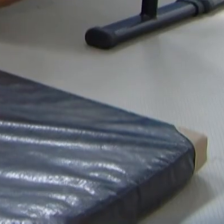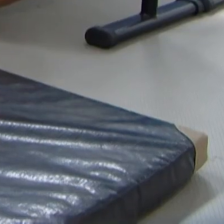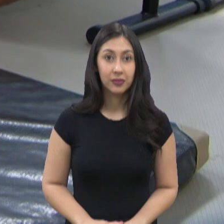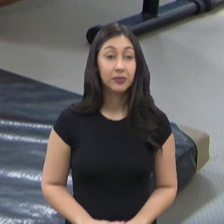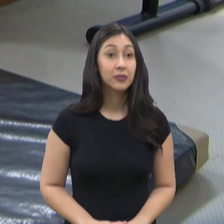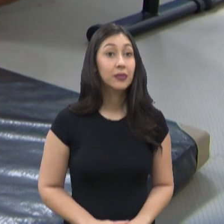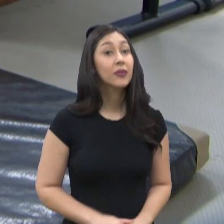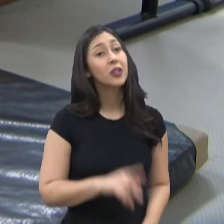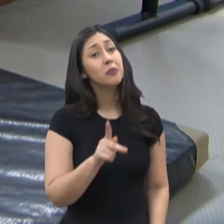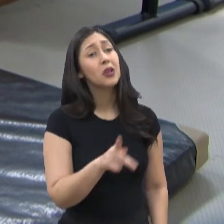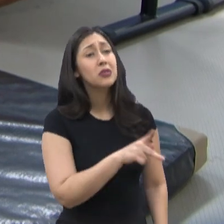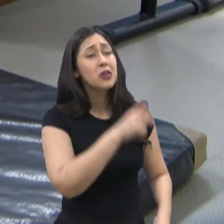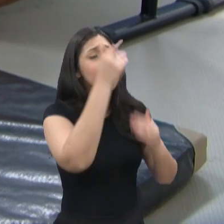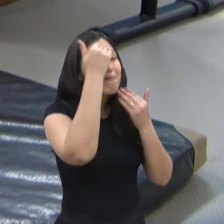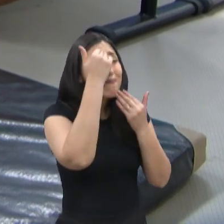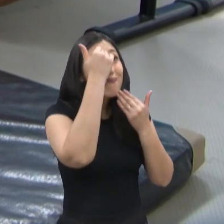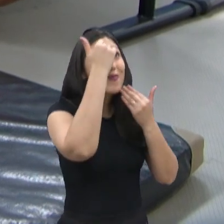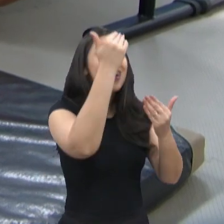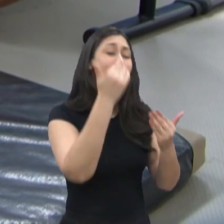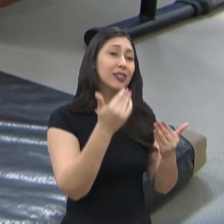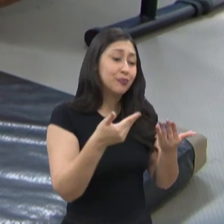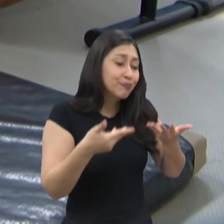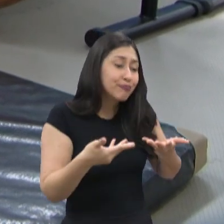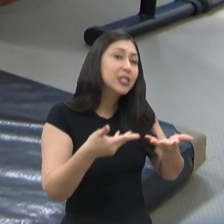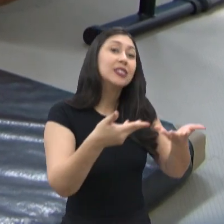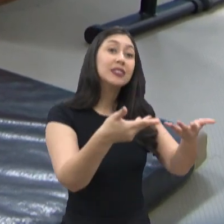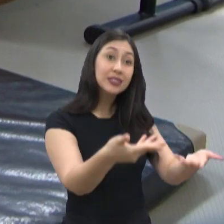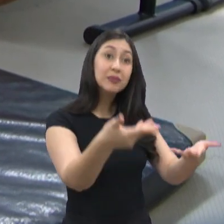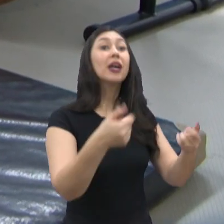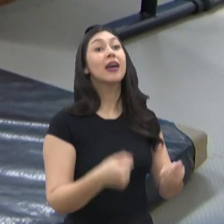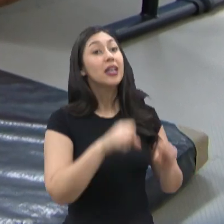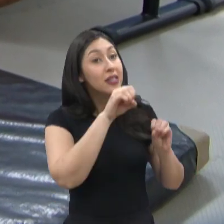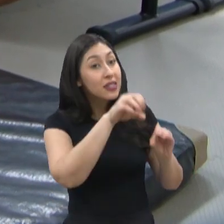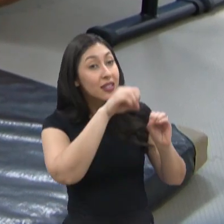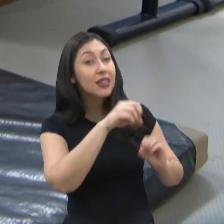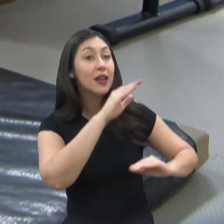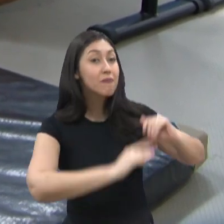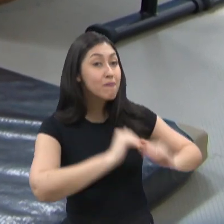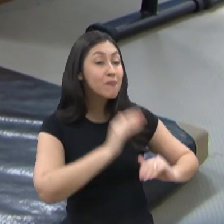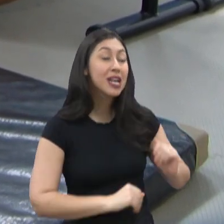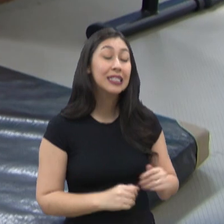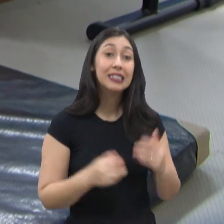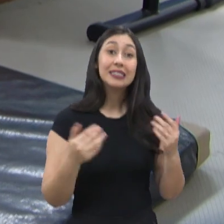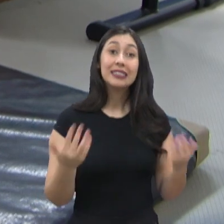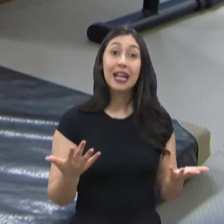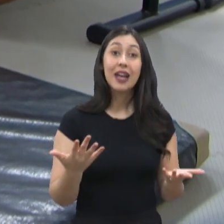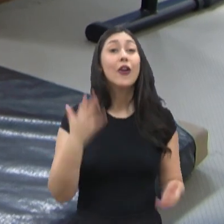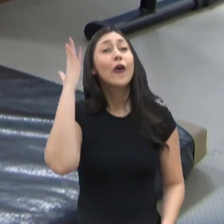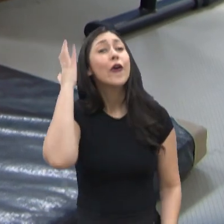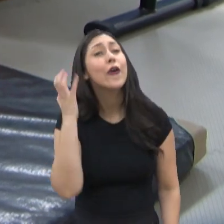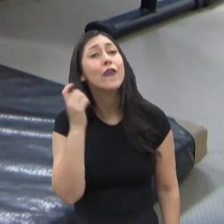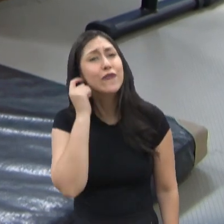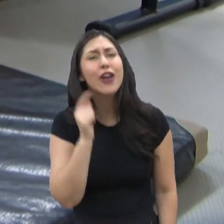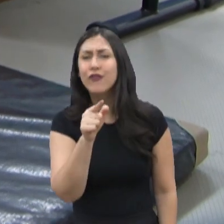Professor, muito obrigado, Gustavo, por abrir o espaço aqui pra gente, né, ensinar os exercícios. E, Fê, queria saber de vocês, você teria